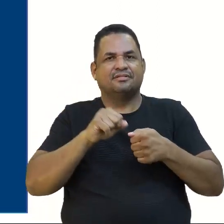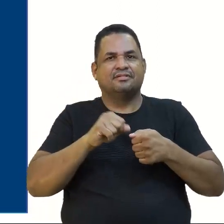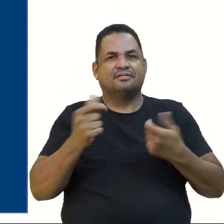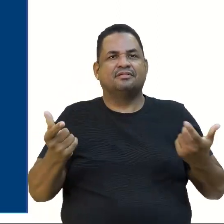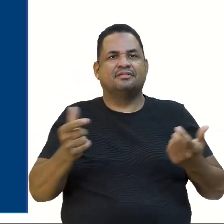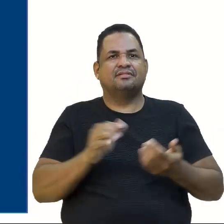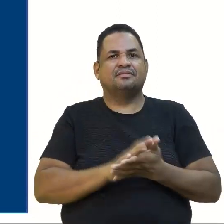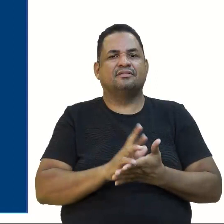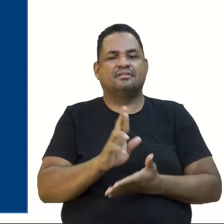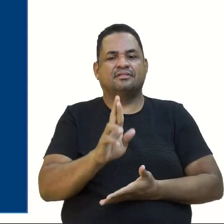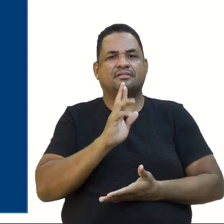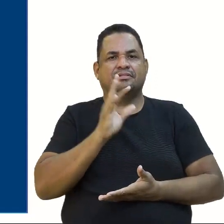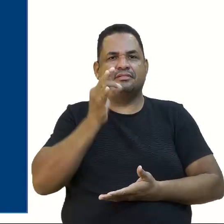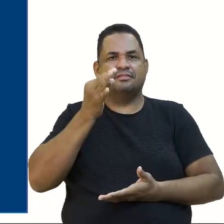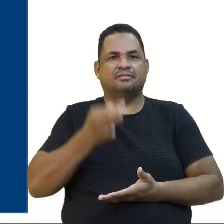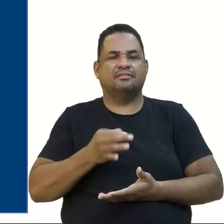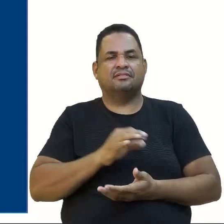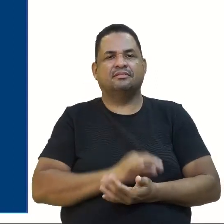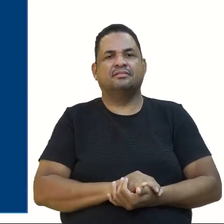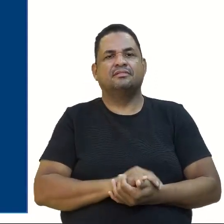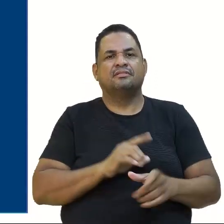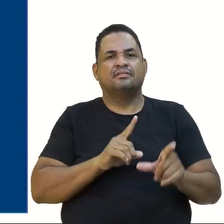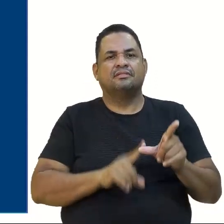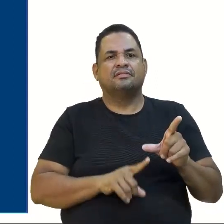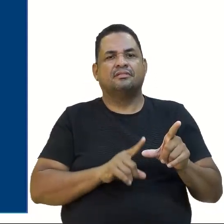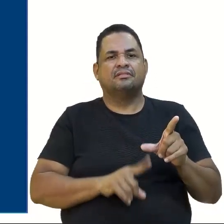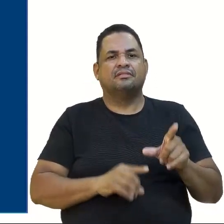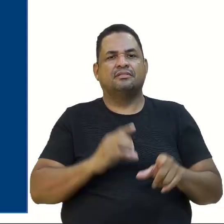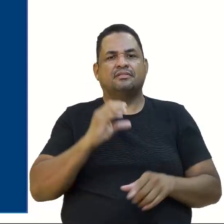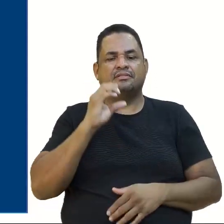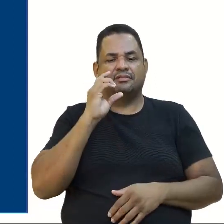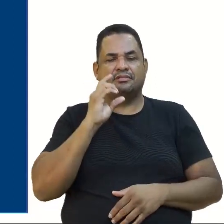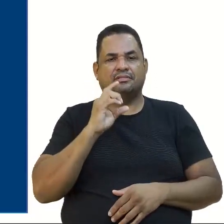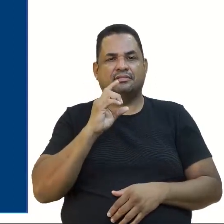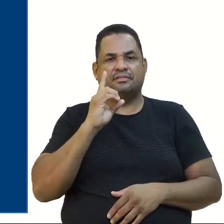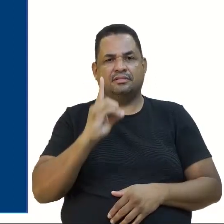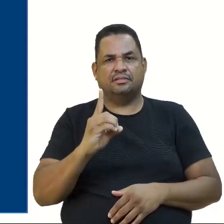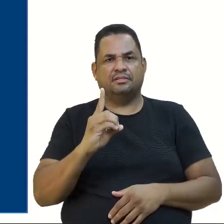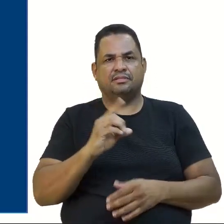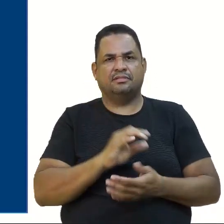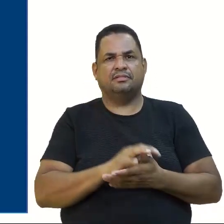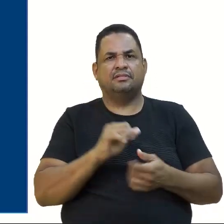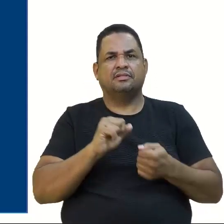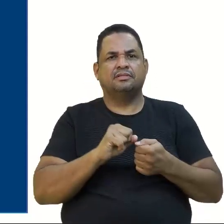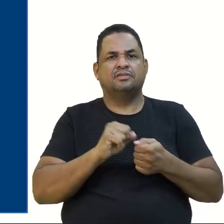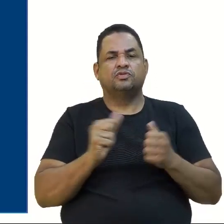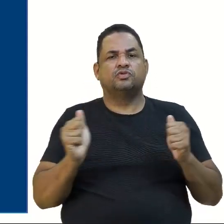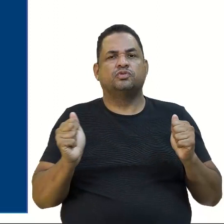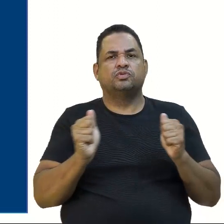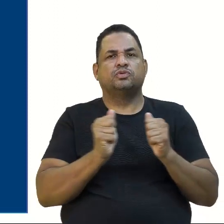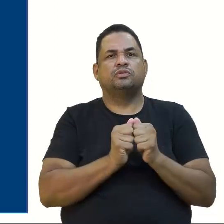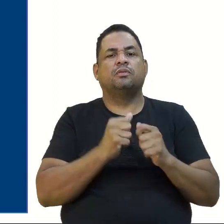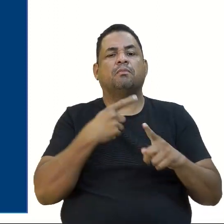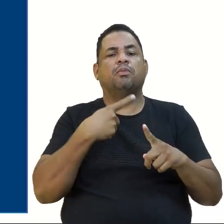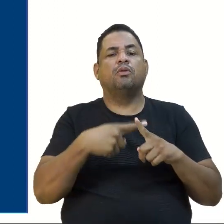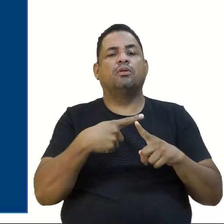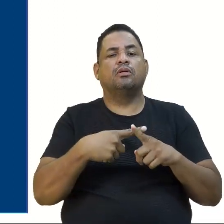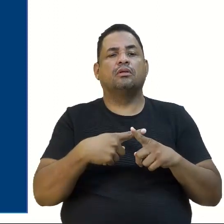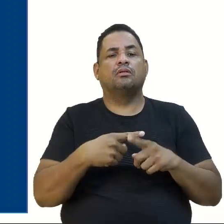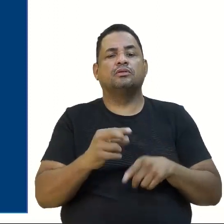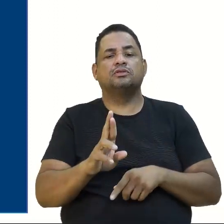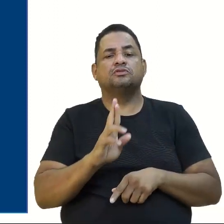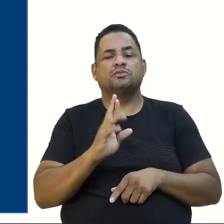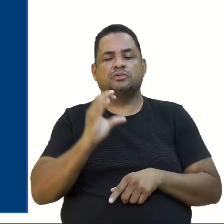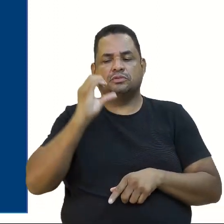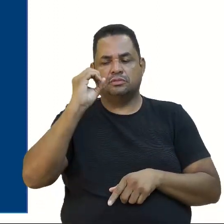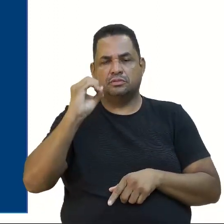A resposta correta é a letra D. Vamos fazer aqui junto com eles? Vamos lá? Por que deu 0? Porque